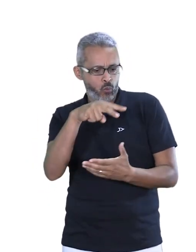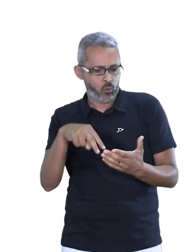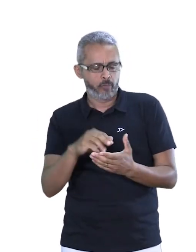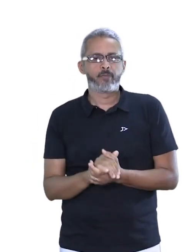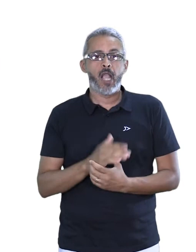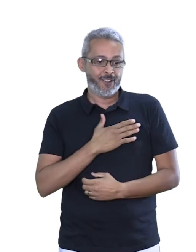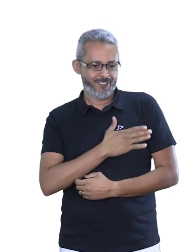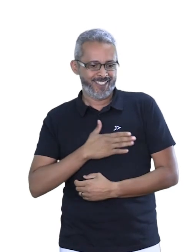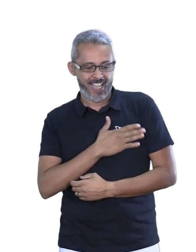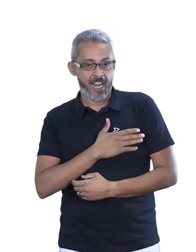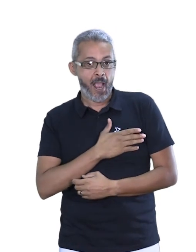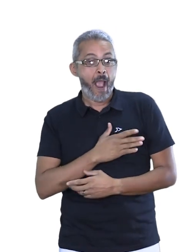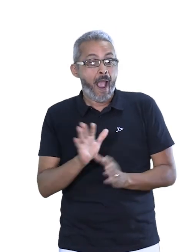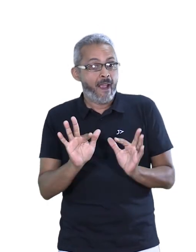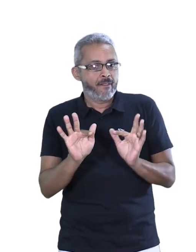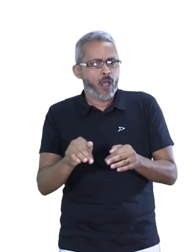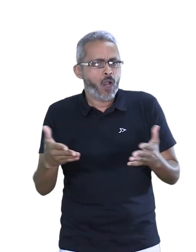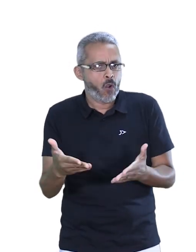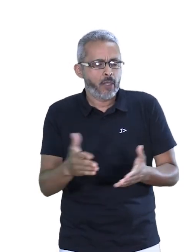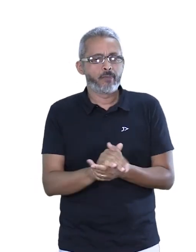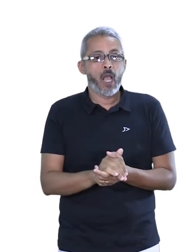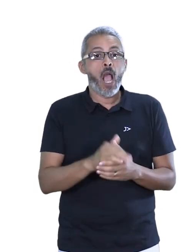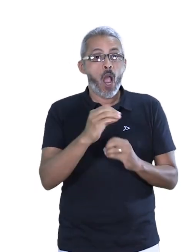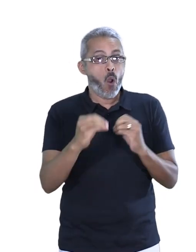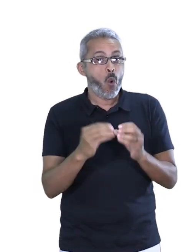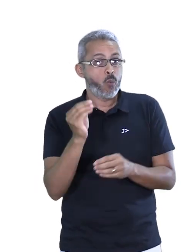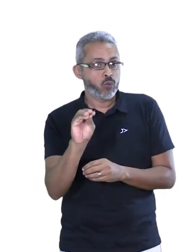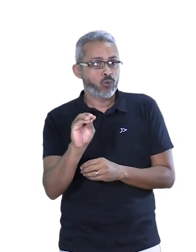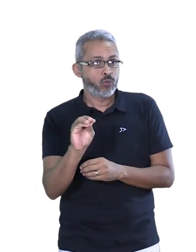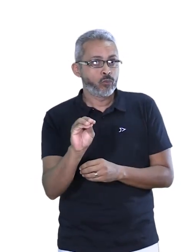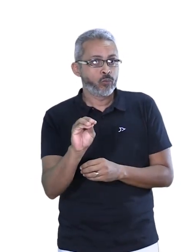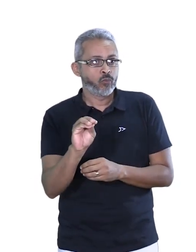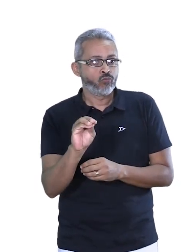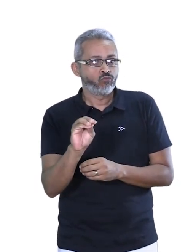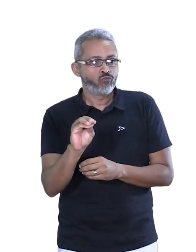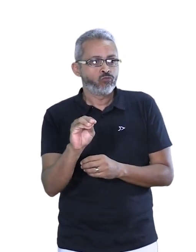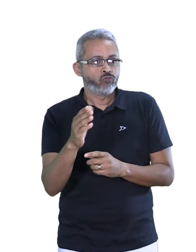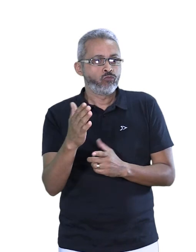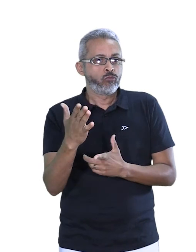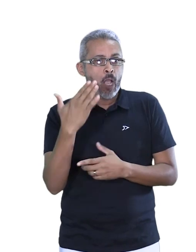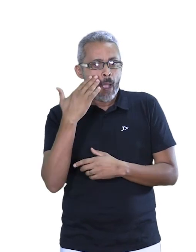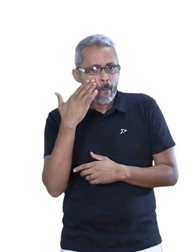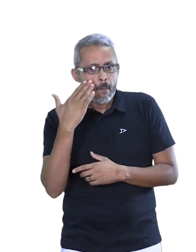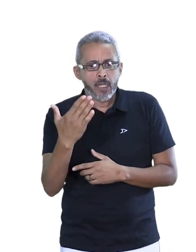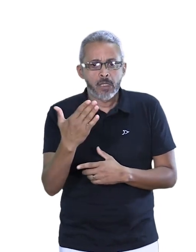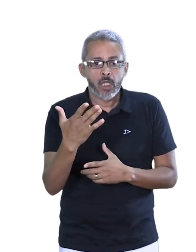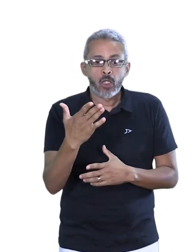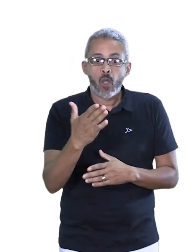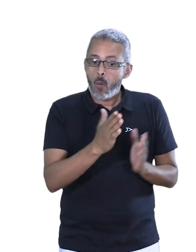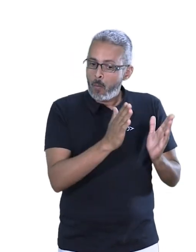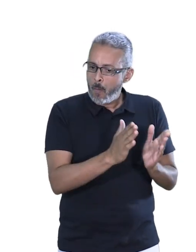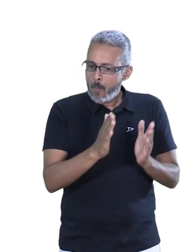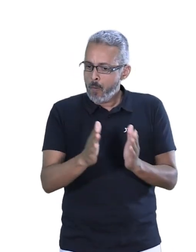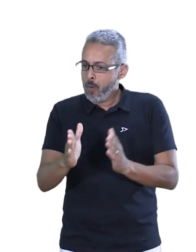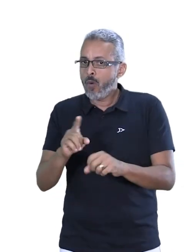Gostaram? Para finalizar, podemos dizer que no blog as postagens aparecem de forma